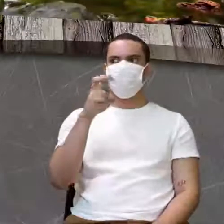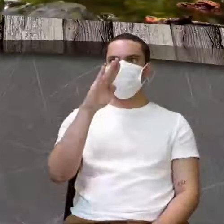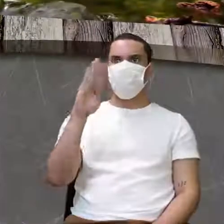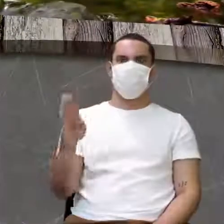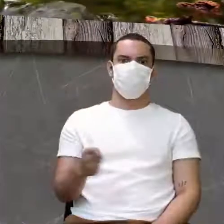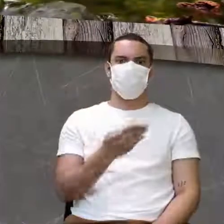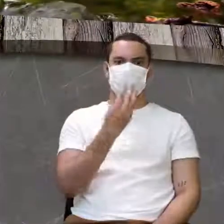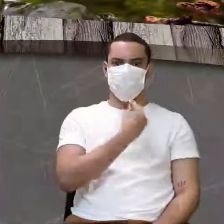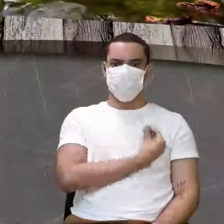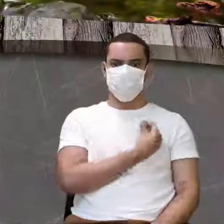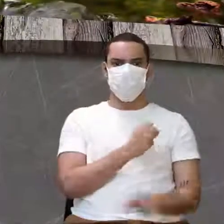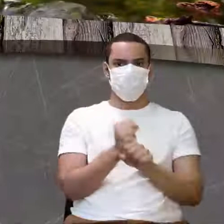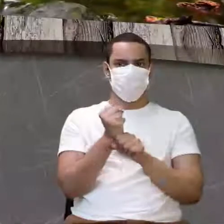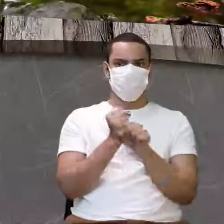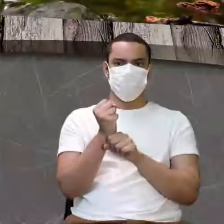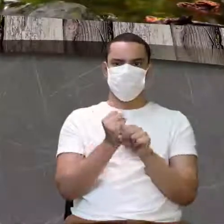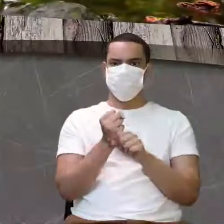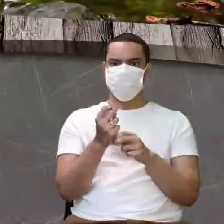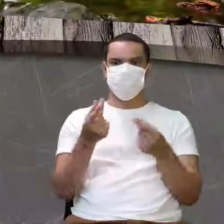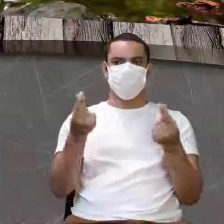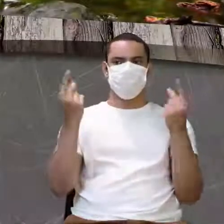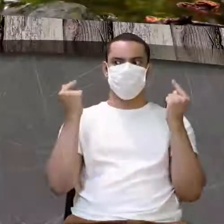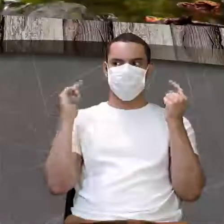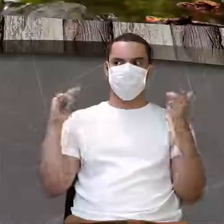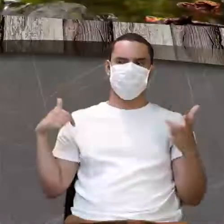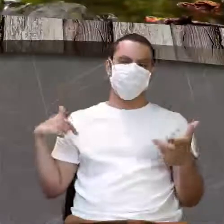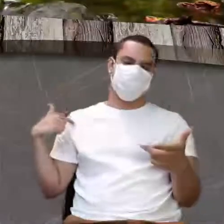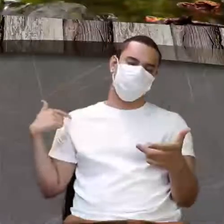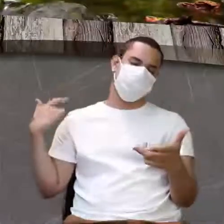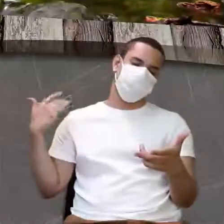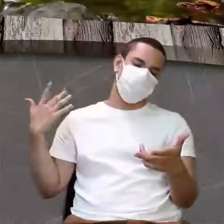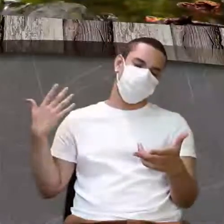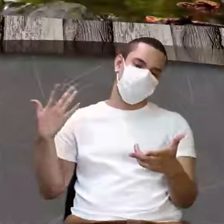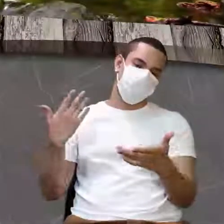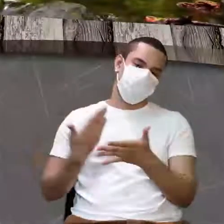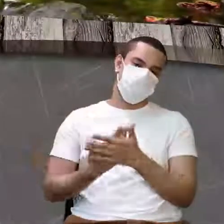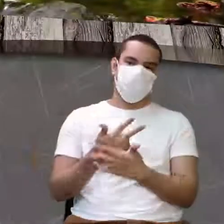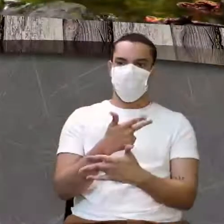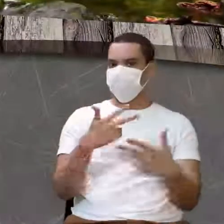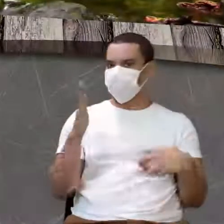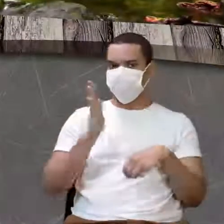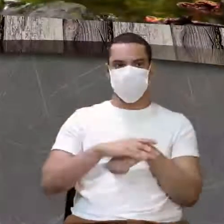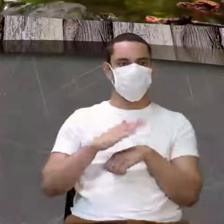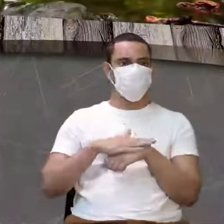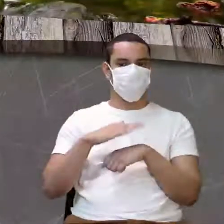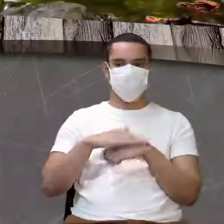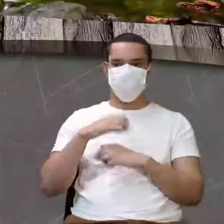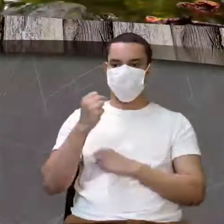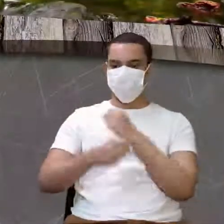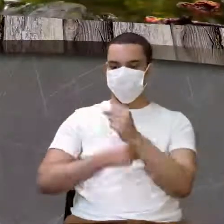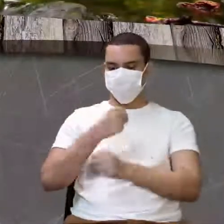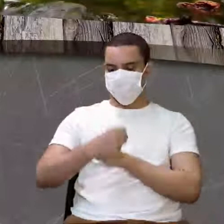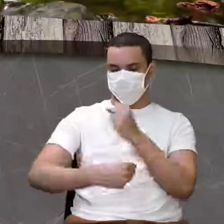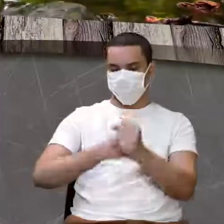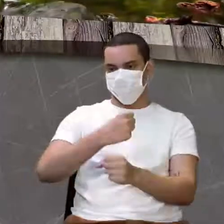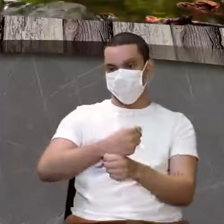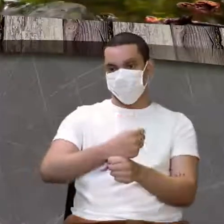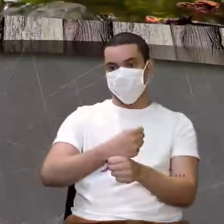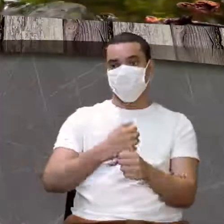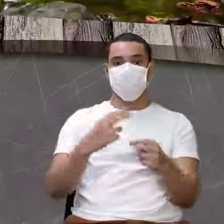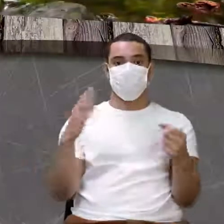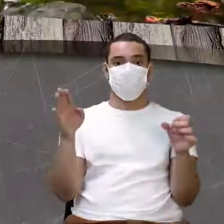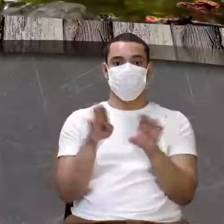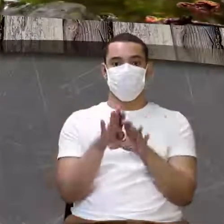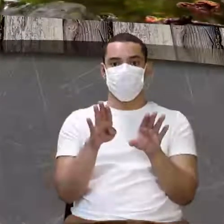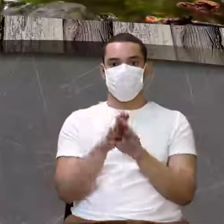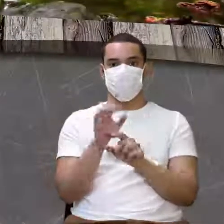vida 3,5 bilhões de anos. Então, de lá para cá, muita coisa rolou, né, galera? Muita coisa rolou. E aí,